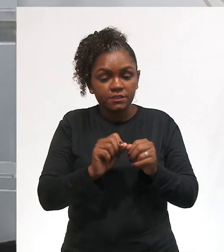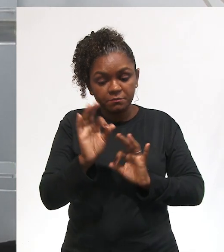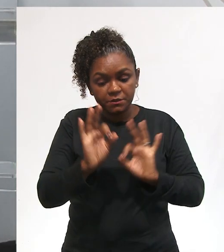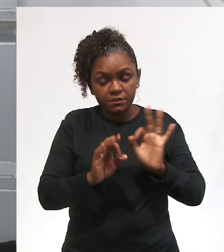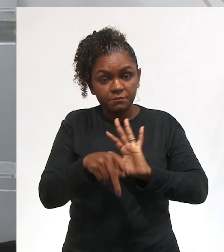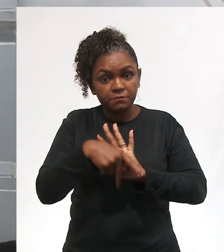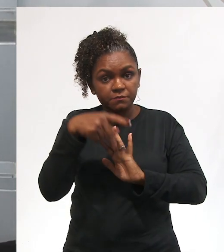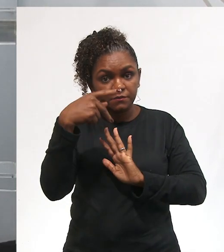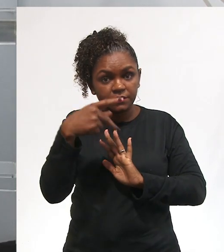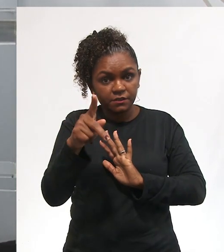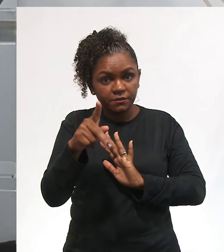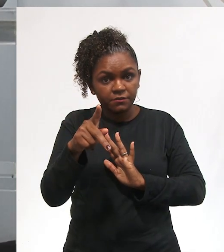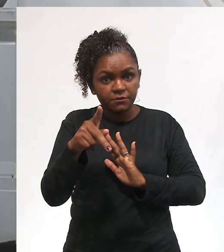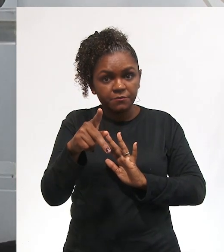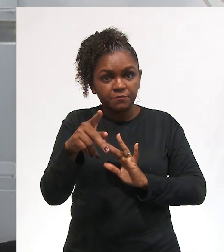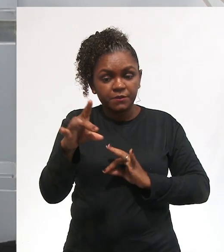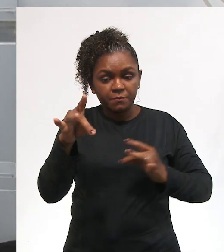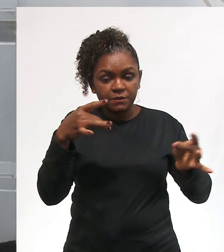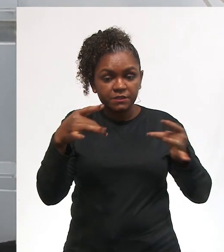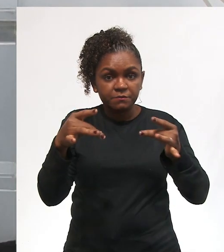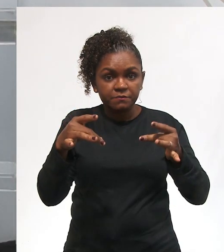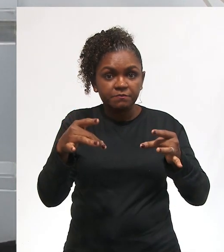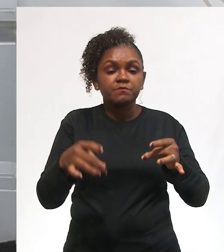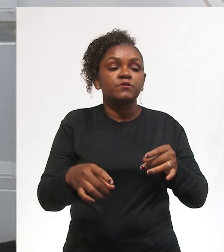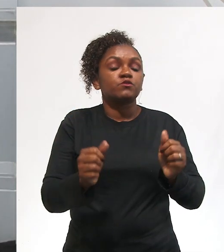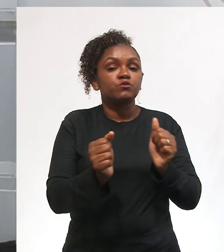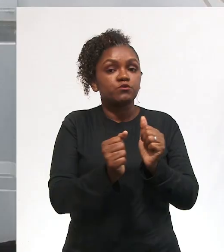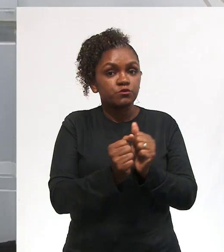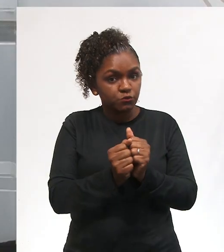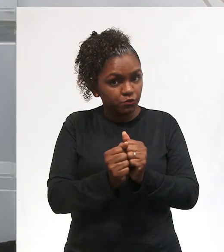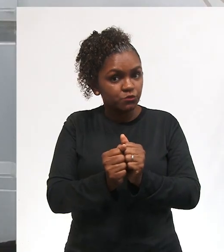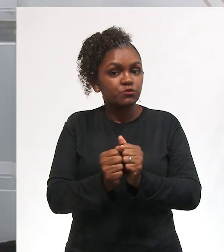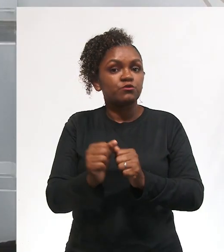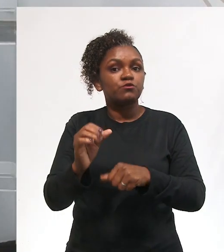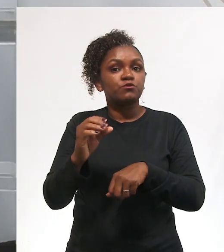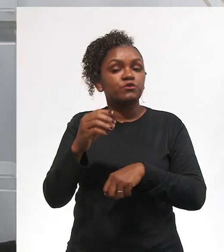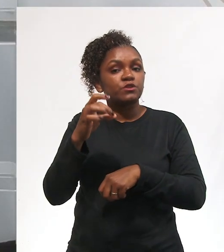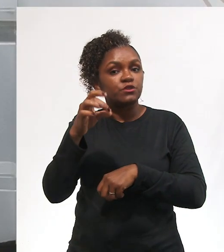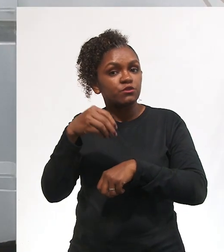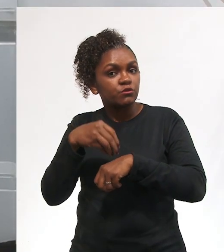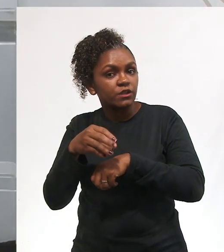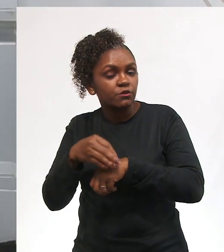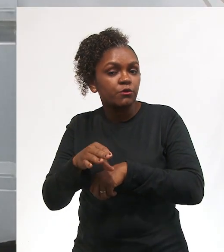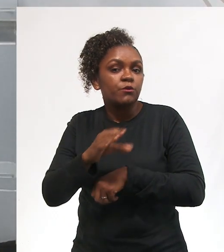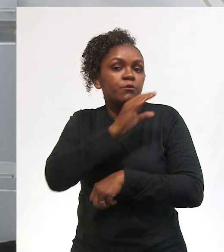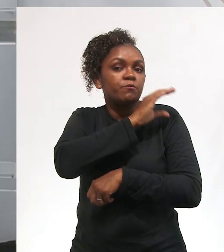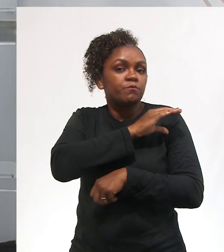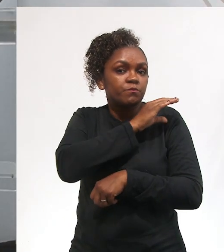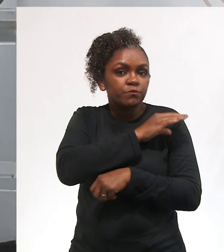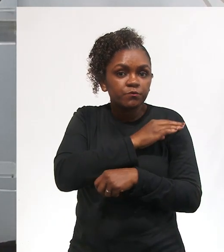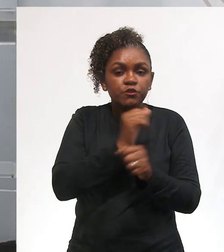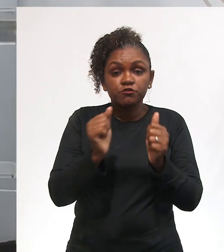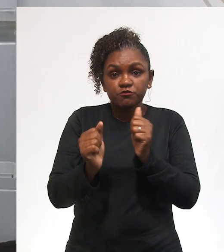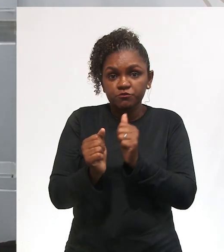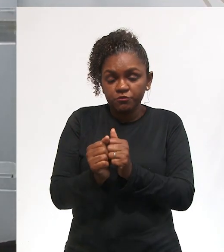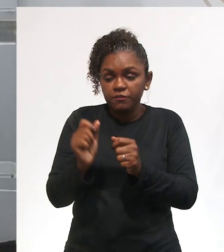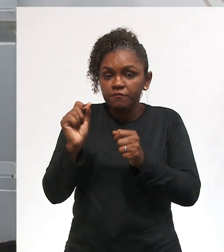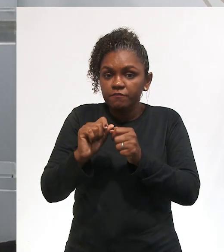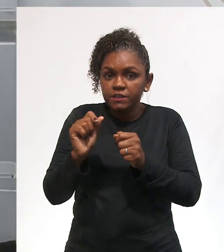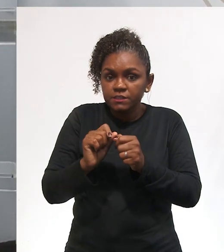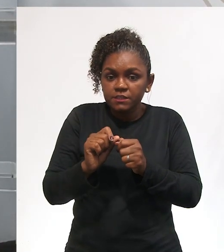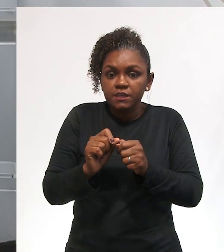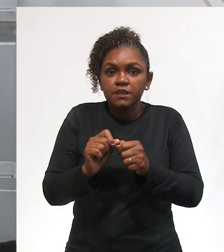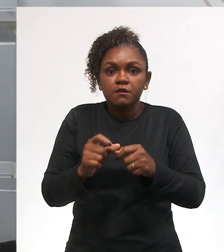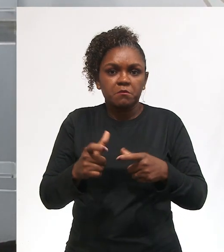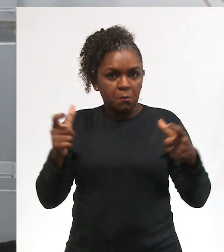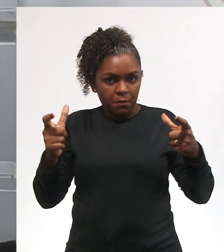com o seu coordenador, com o diretor de ensino e vai detalhar mais aquilo ali que você tinha construído uma coisa